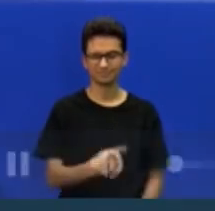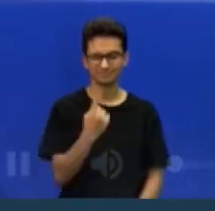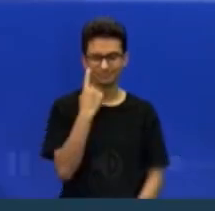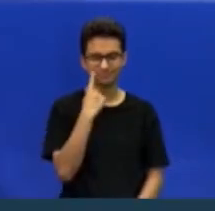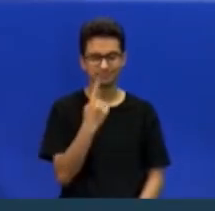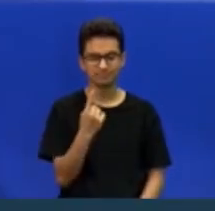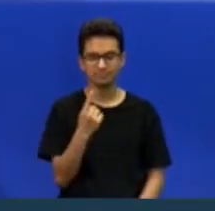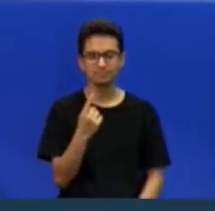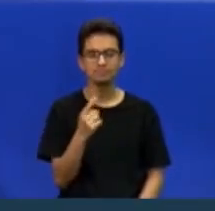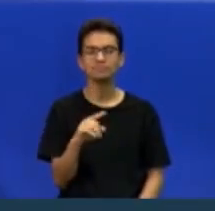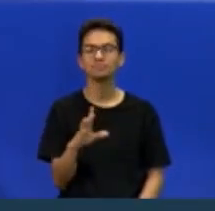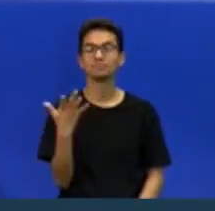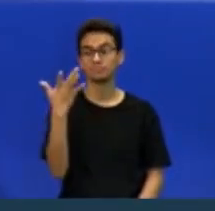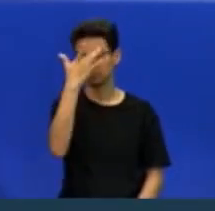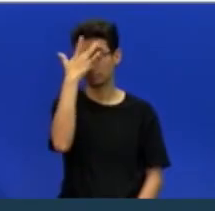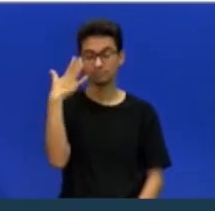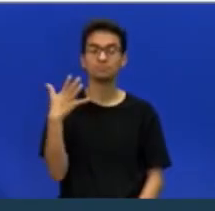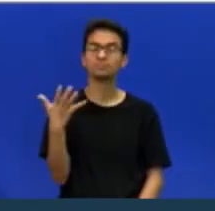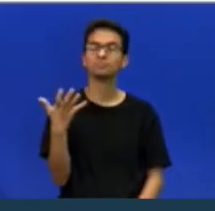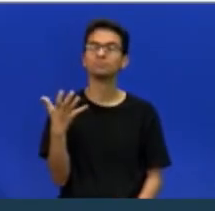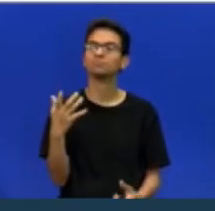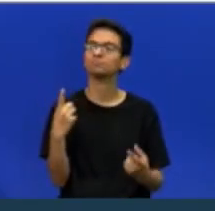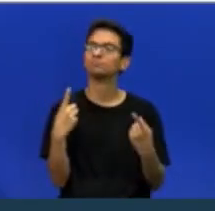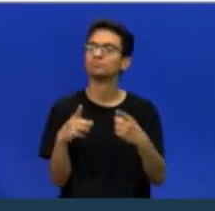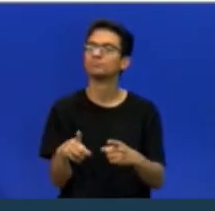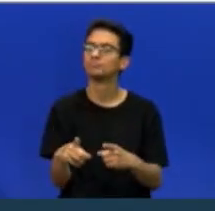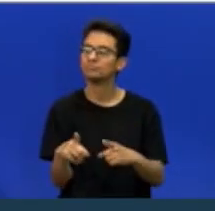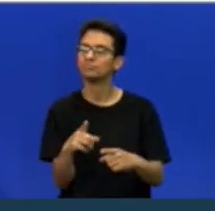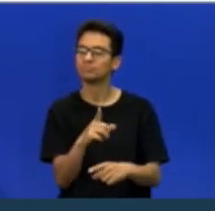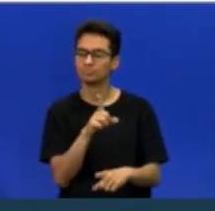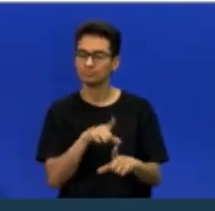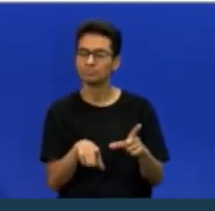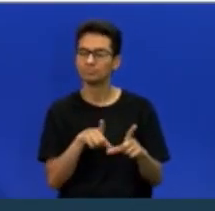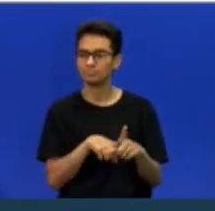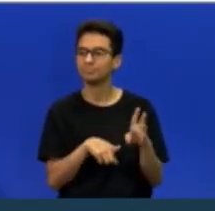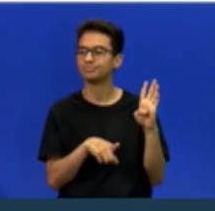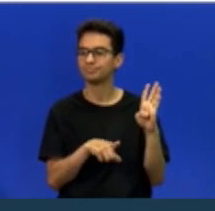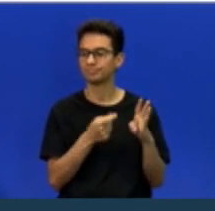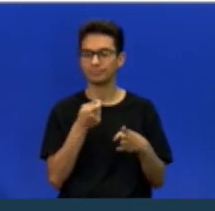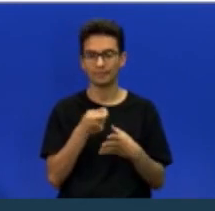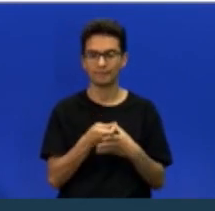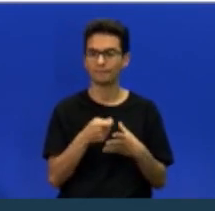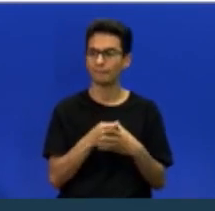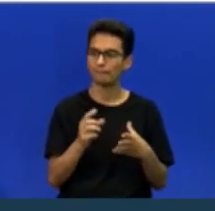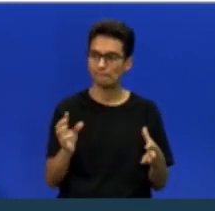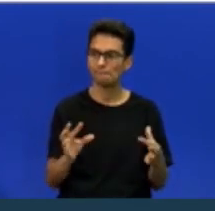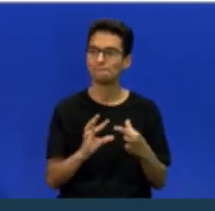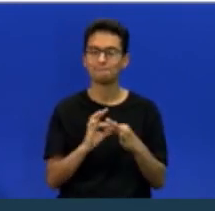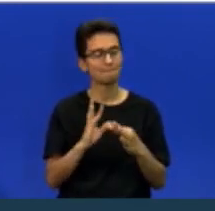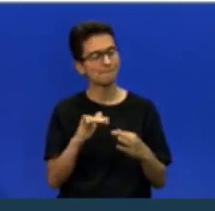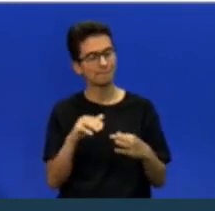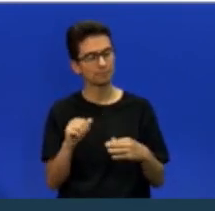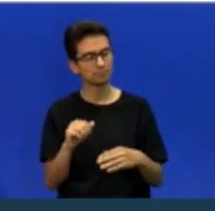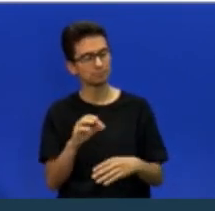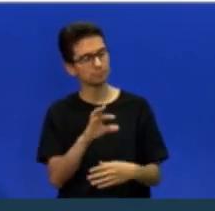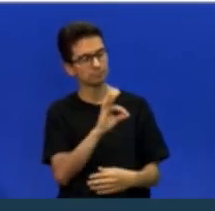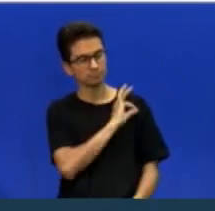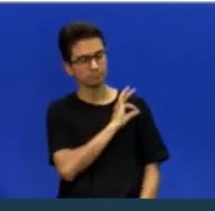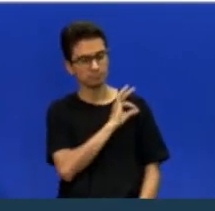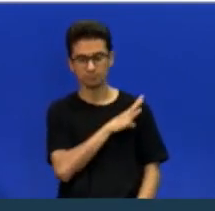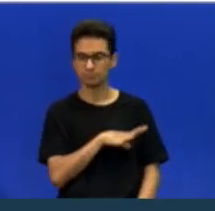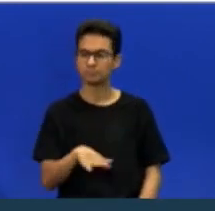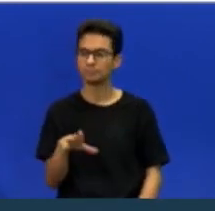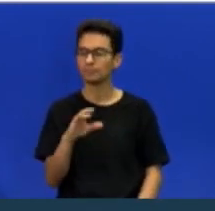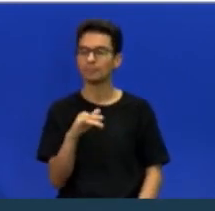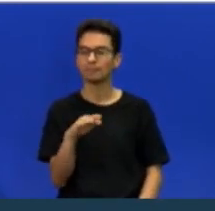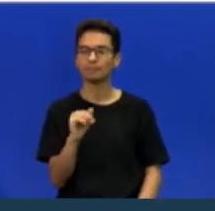o que motivou a revolta da vacina foi a alternativa B, a obrigatoriedade associada à truculência dos guardas sanitários